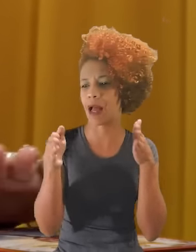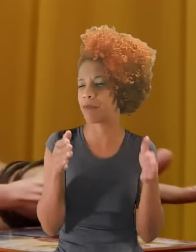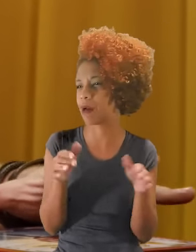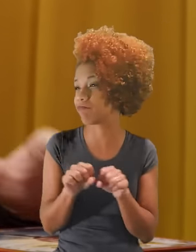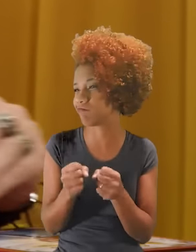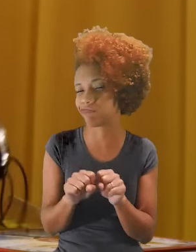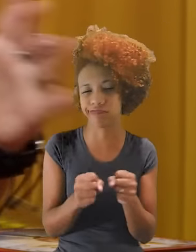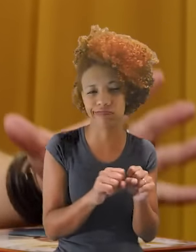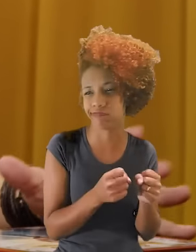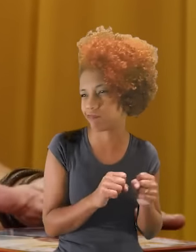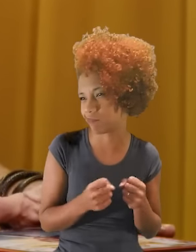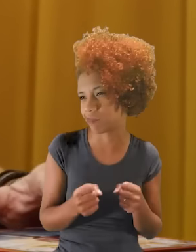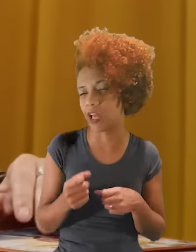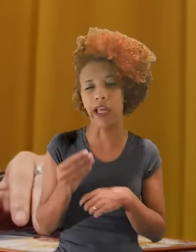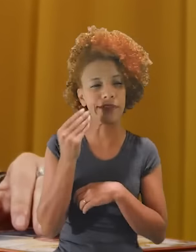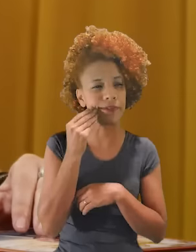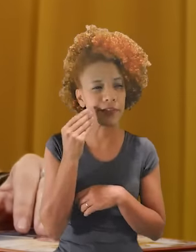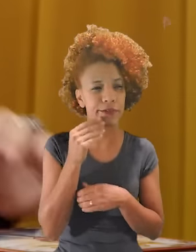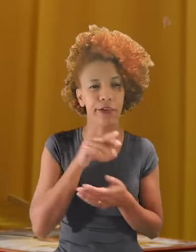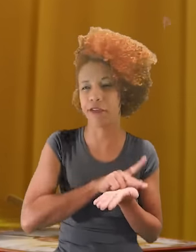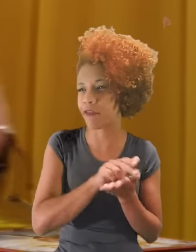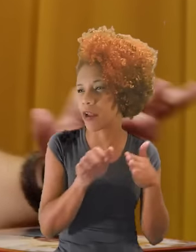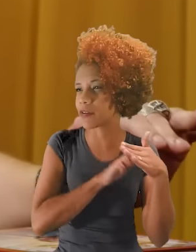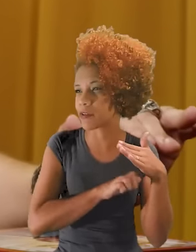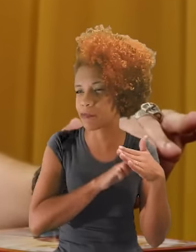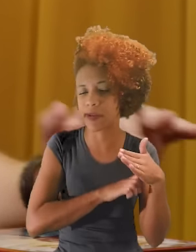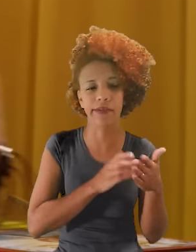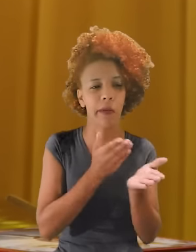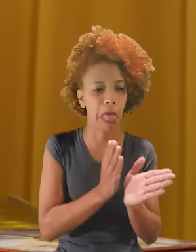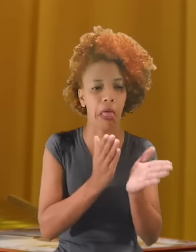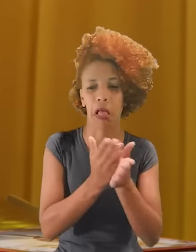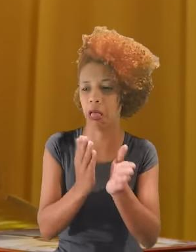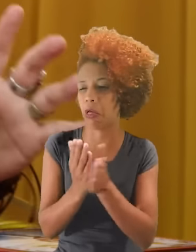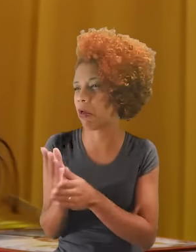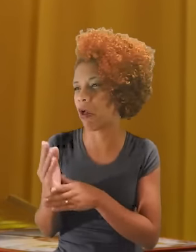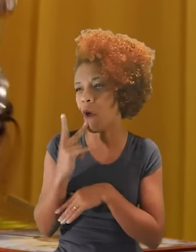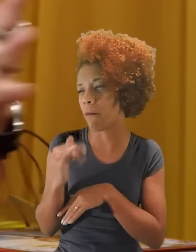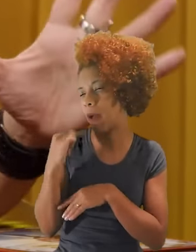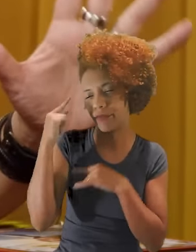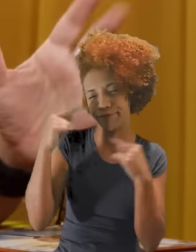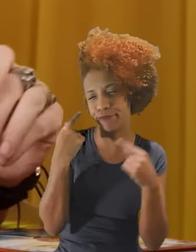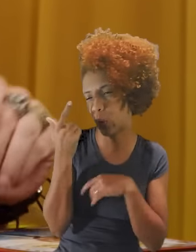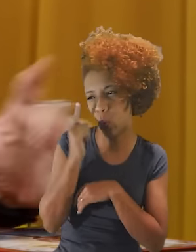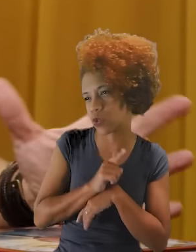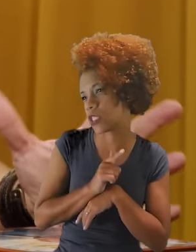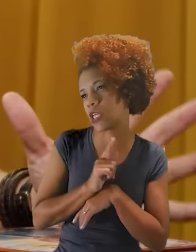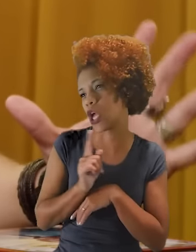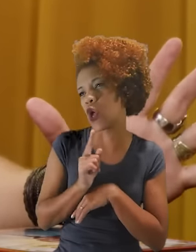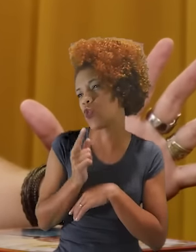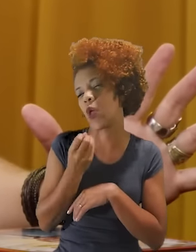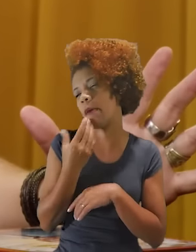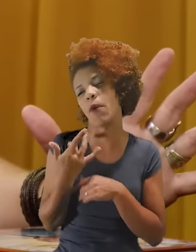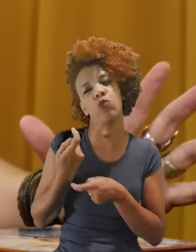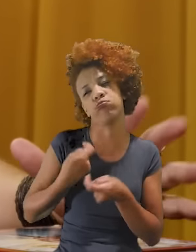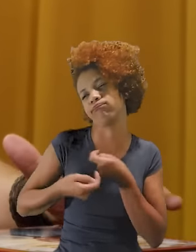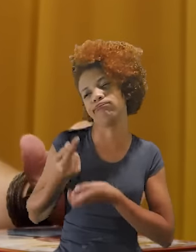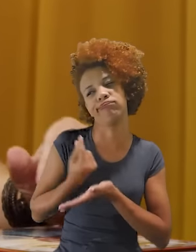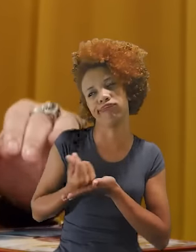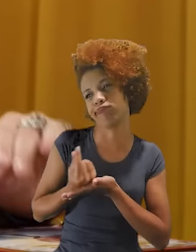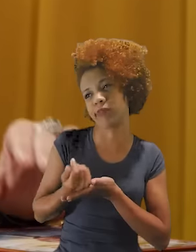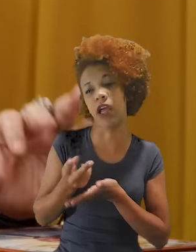furados, assim. O pai dele ele tentou fazer várias empresas, todas ele quebrou. O pai era um desmiolado, o pai dele não conseguia, não era um cara bom de negócio. Então,